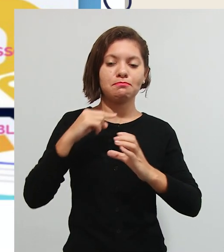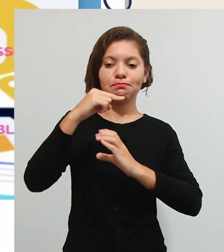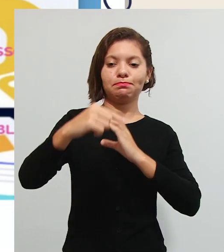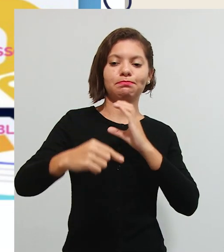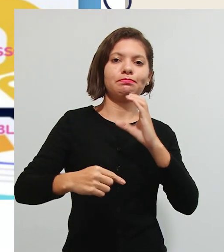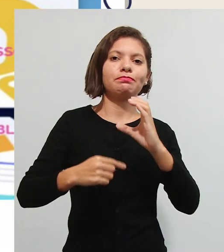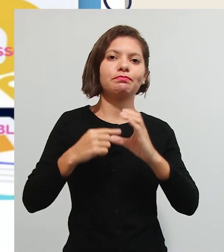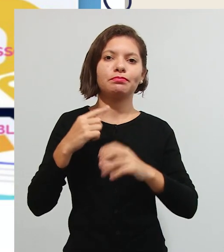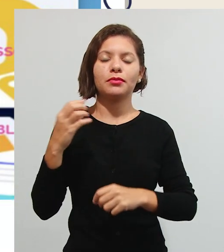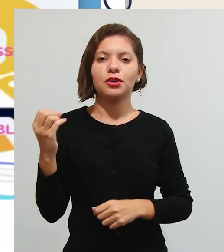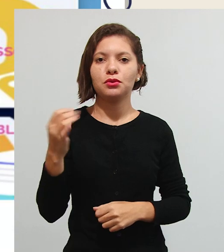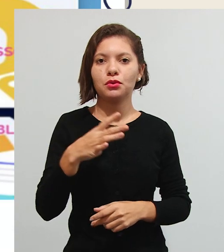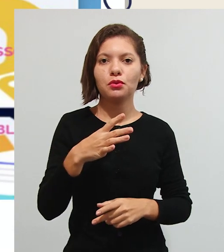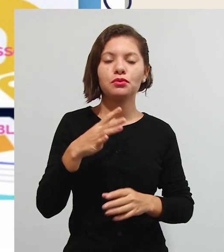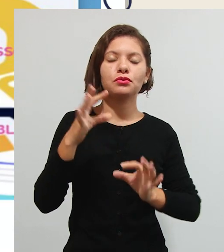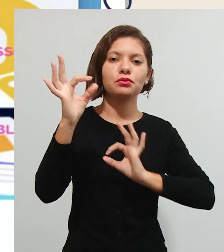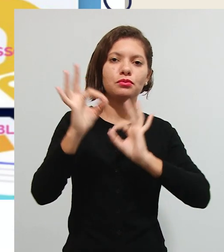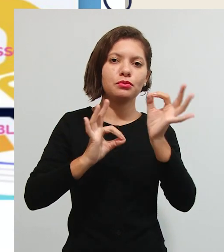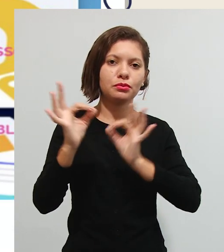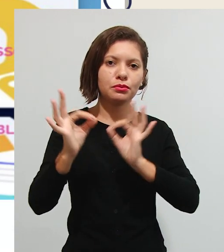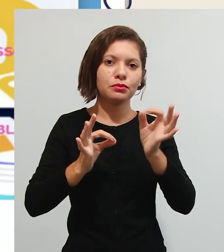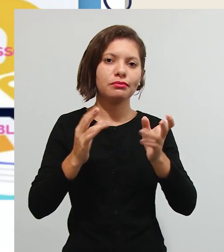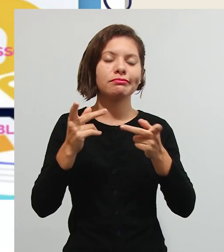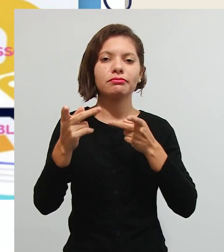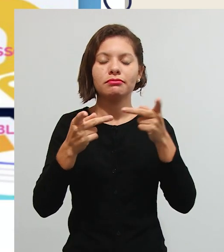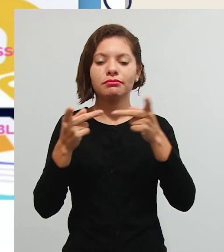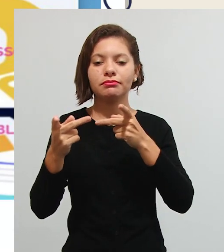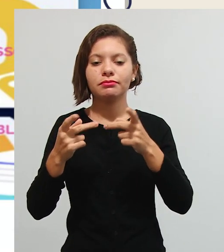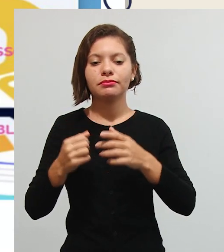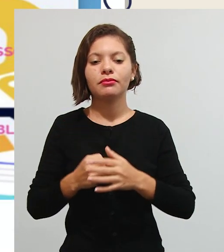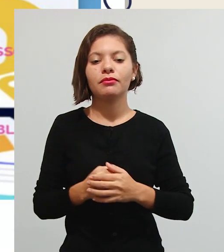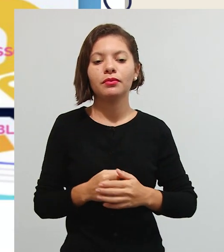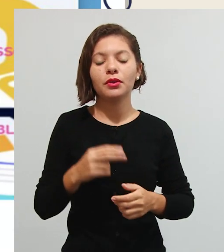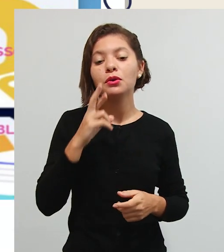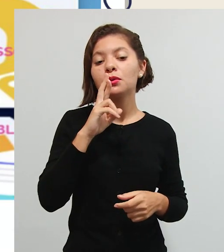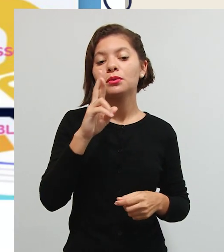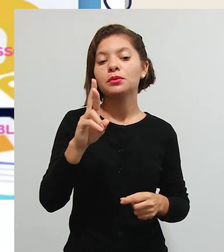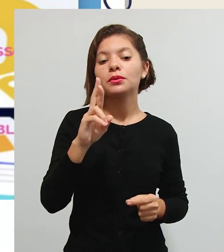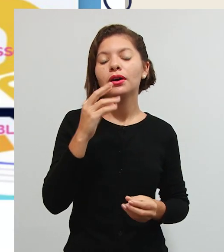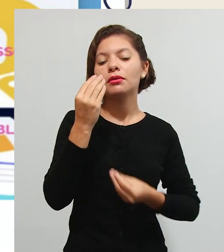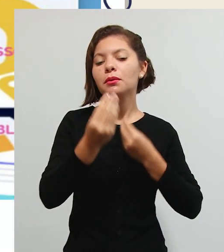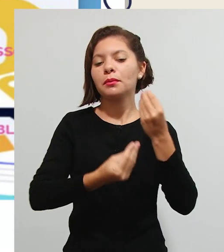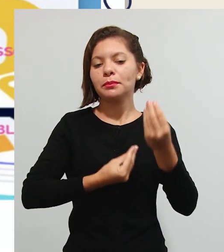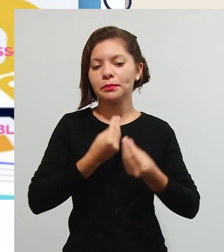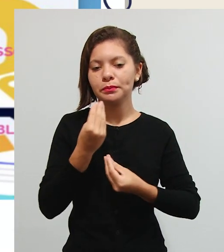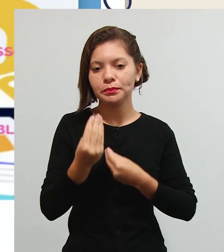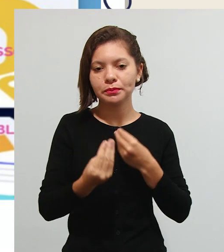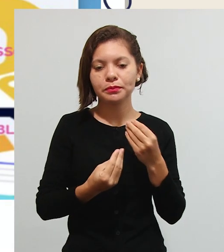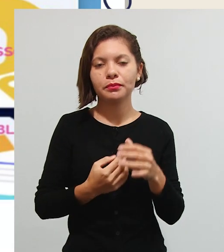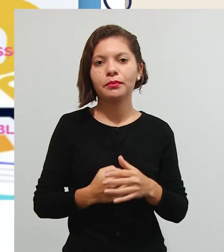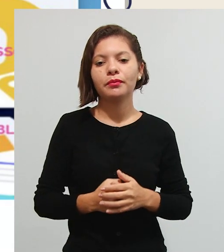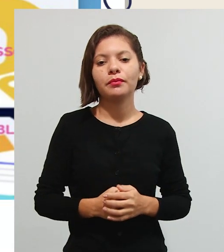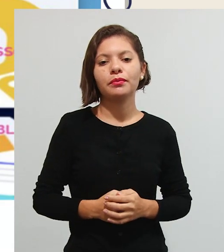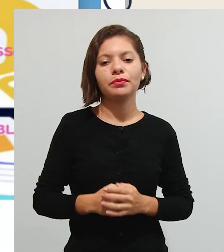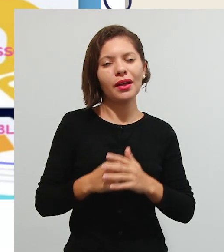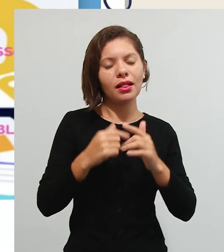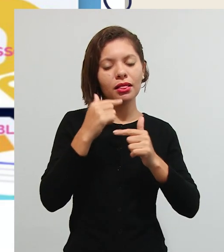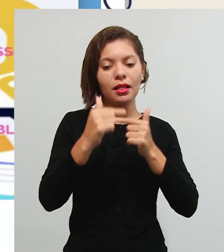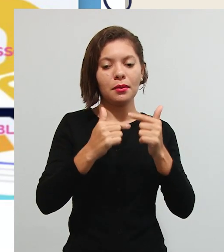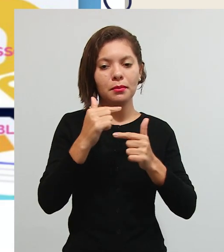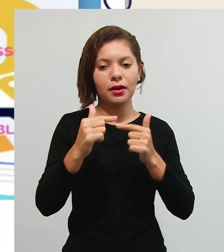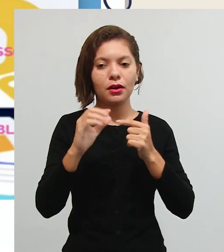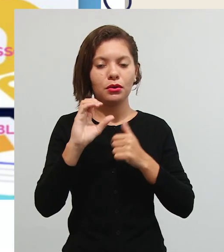ok? E aí a gente vai conhecer então como é que funciona aí, né, esse processo de intervenção, esse projeto